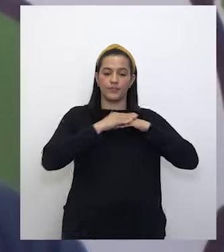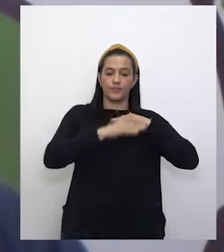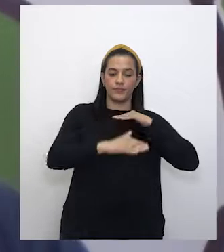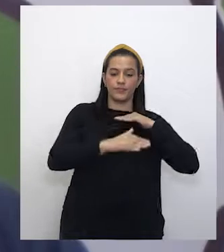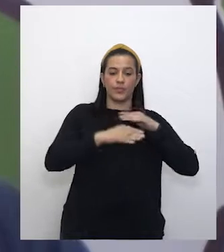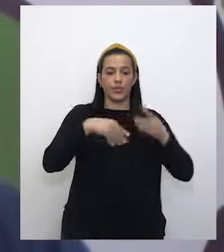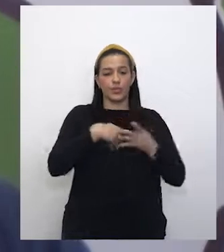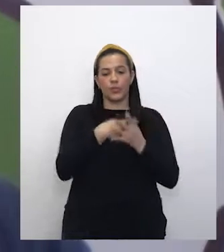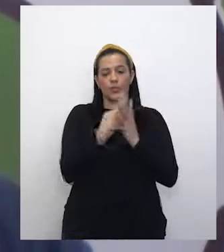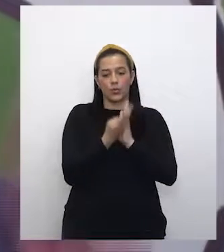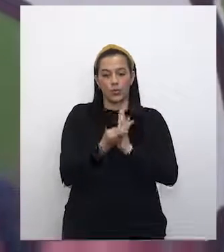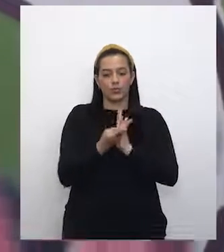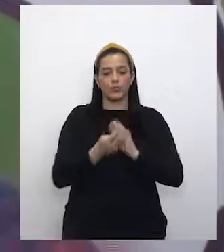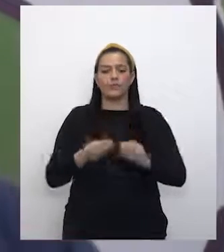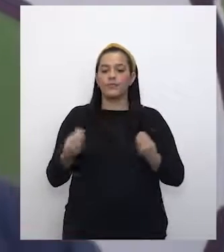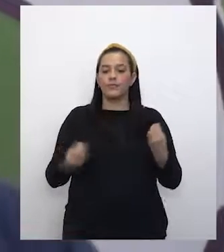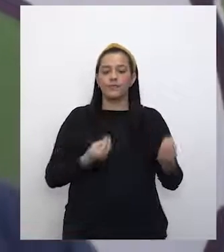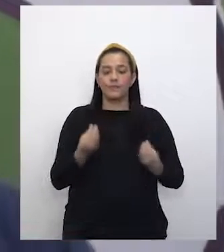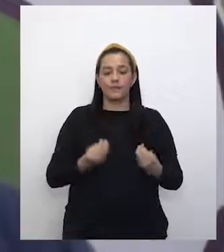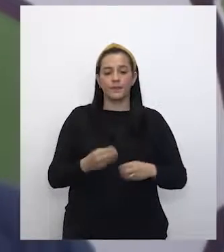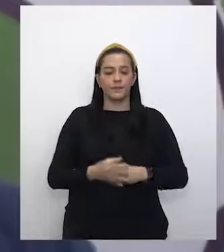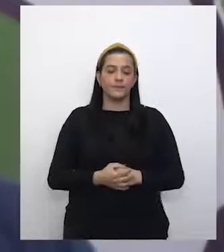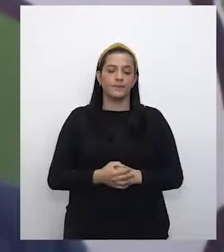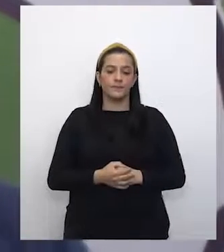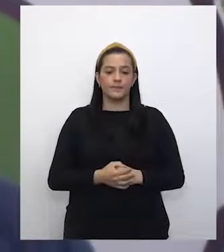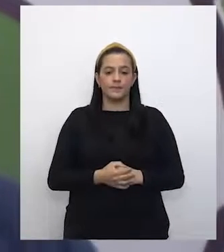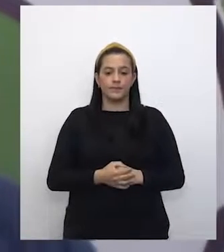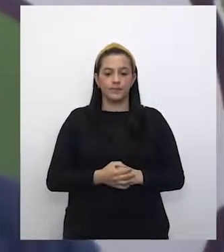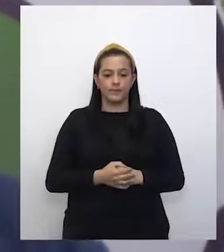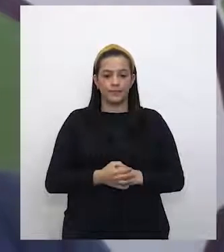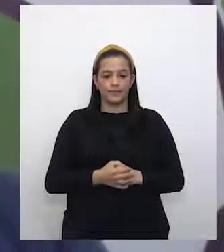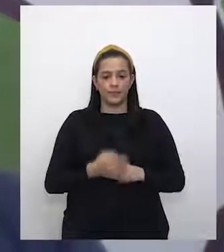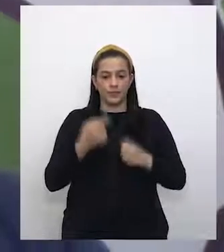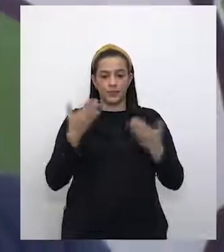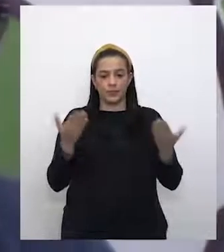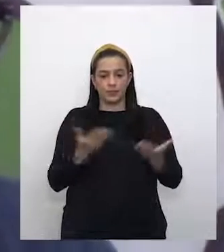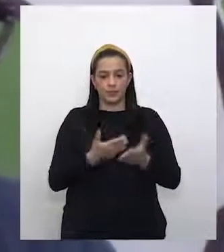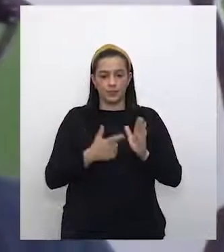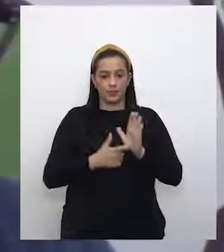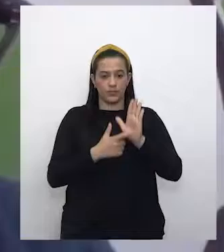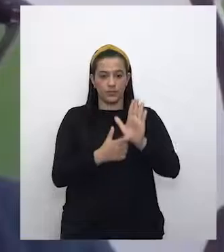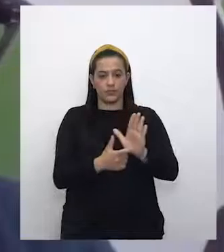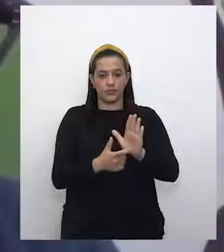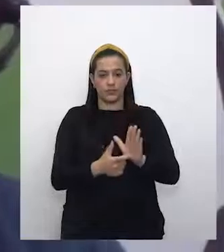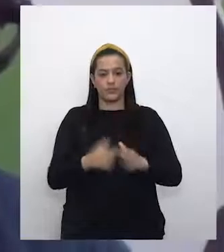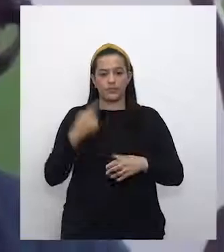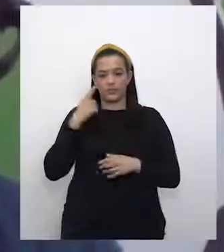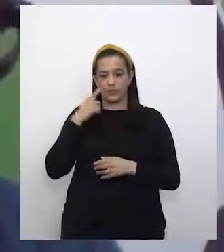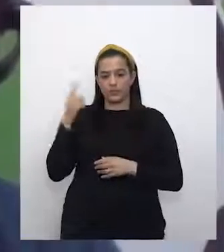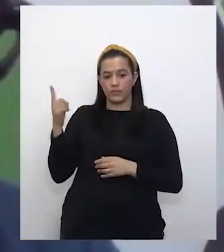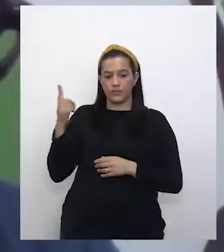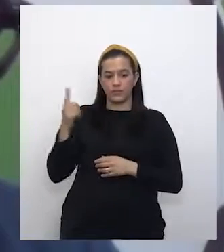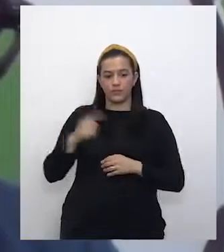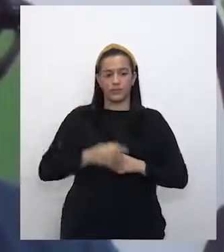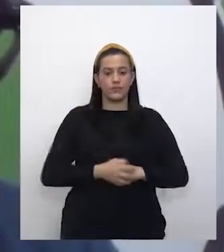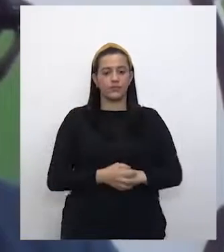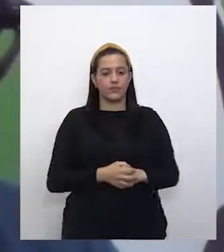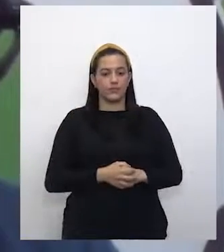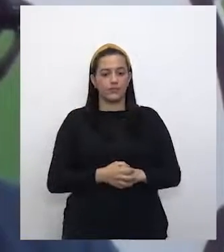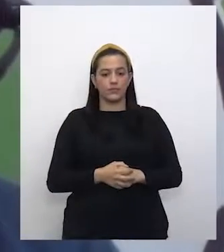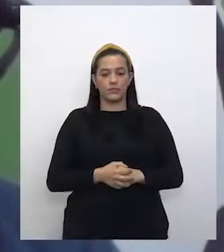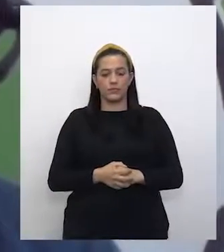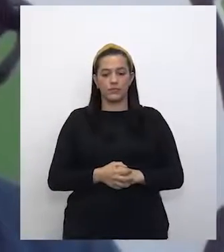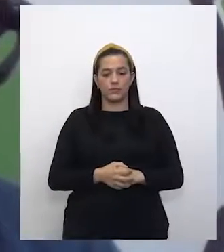LEDs, né? Então, como vai ser isso? Bom, deixa eu apresentar para vocês a plaquinha. Está visualizando bem